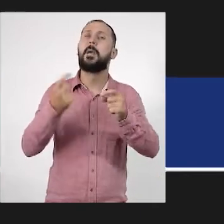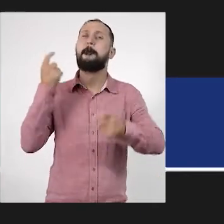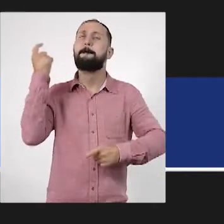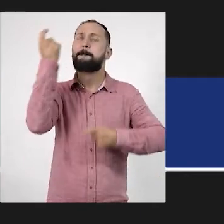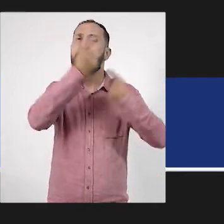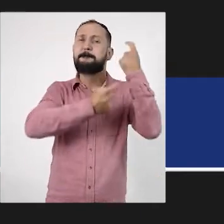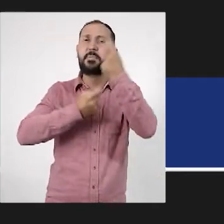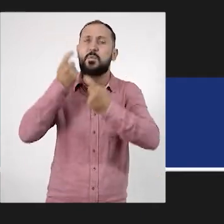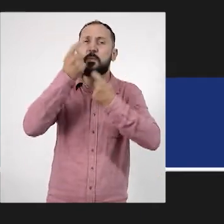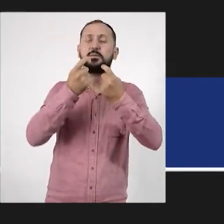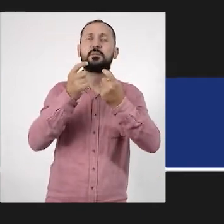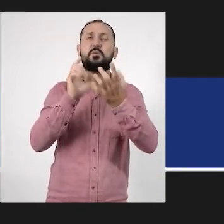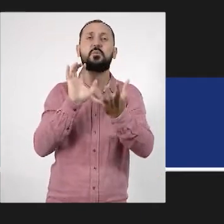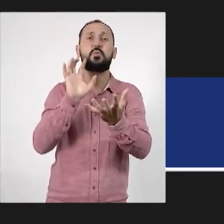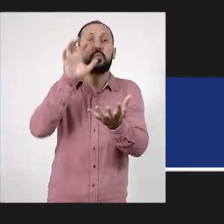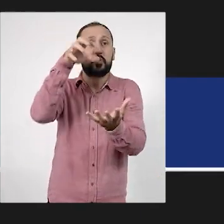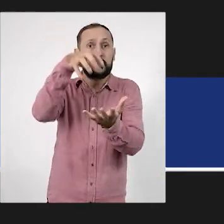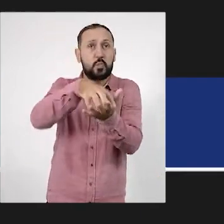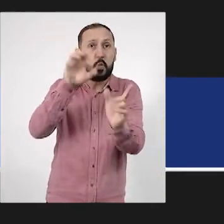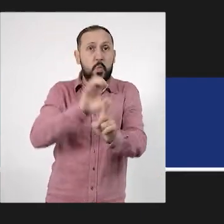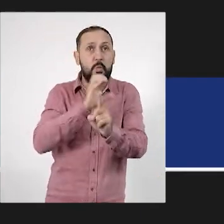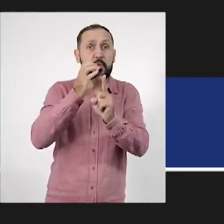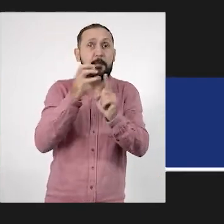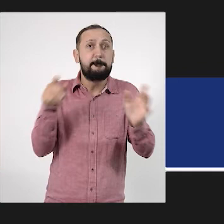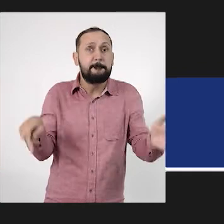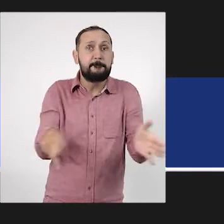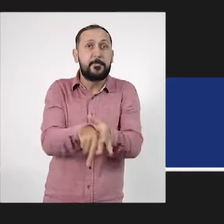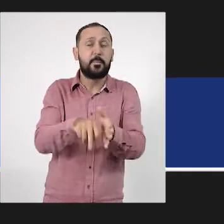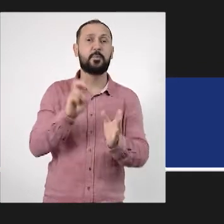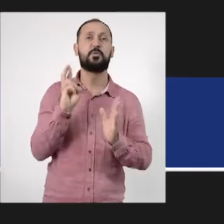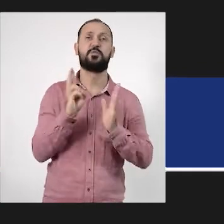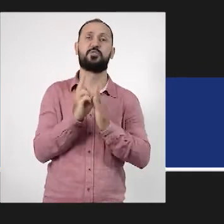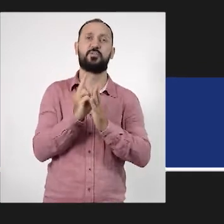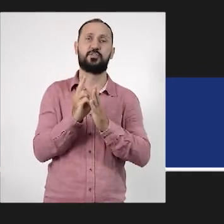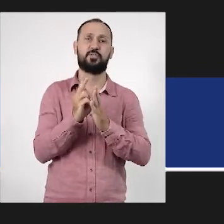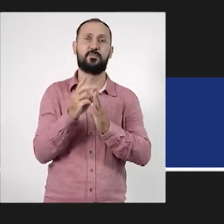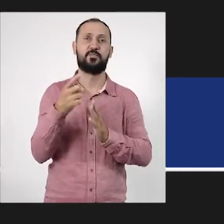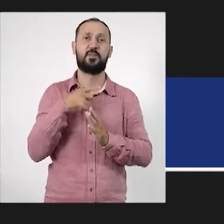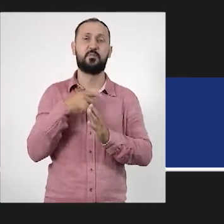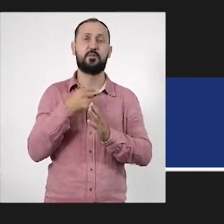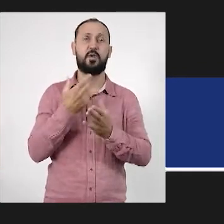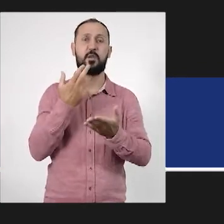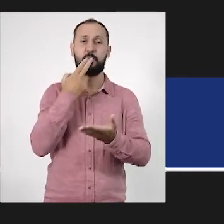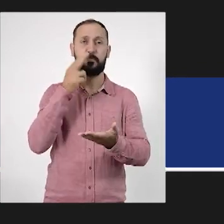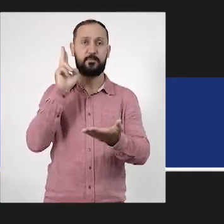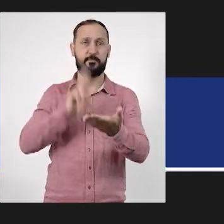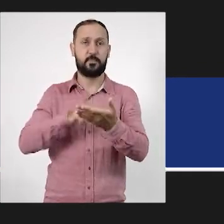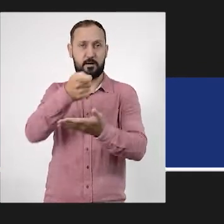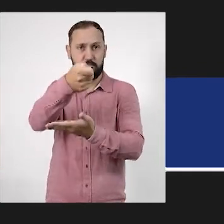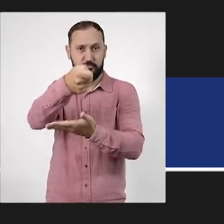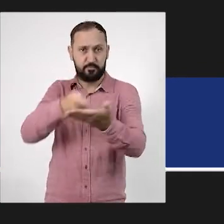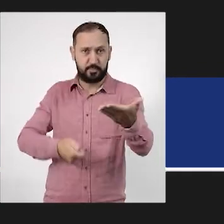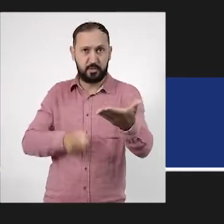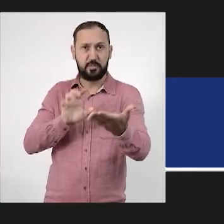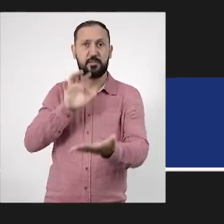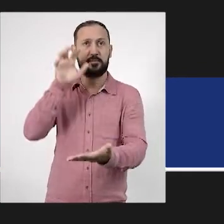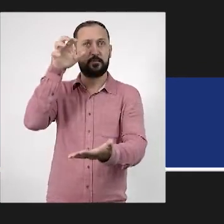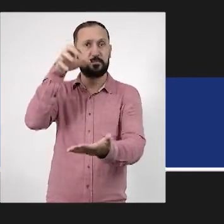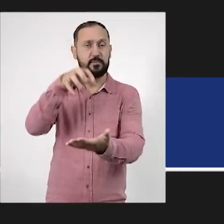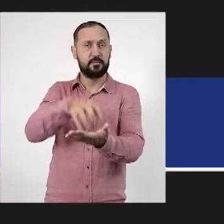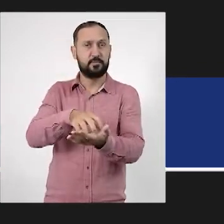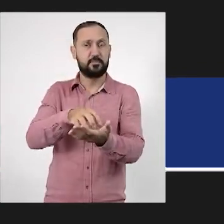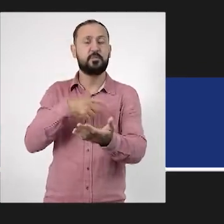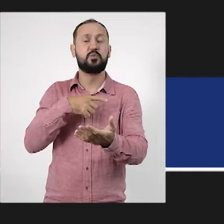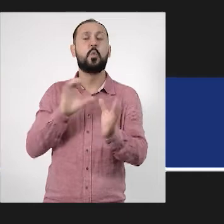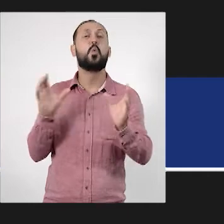preocupação das comunidades indígenas, né? Eu estou recebendo aqui uma carta da Atiguaçu, da Assembleia